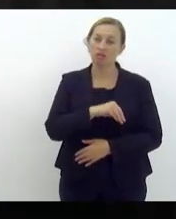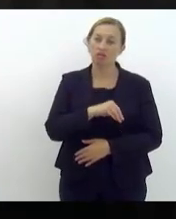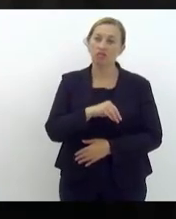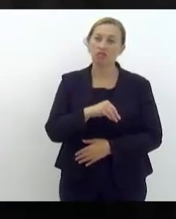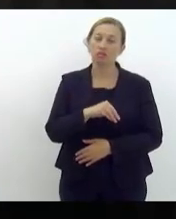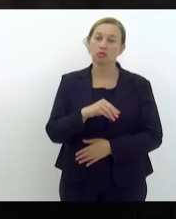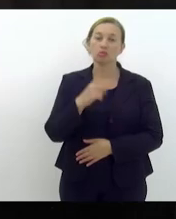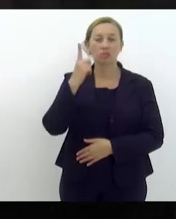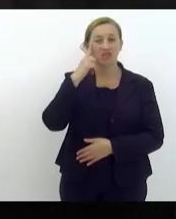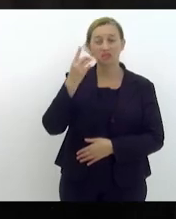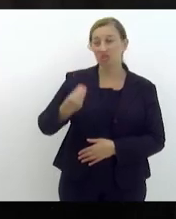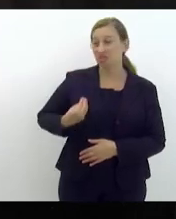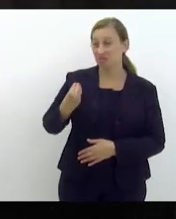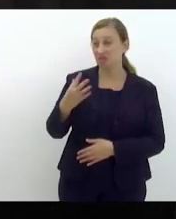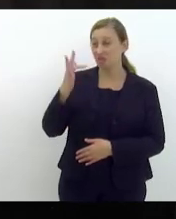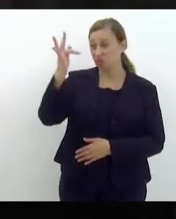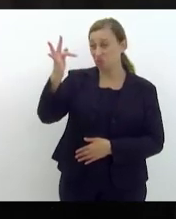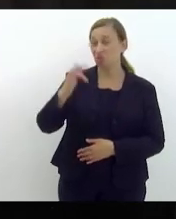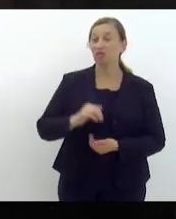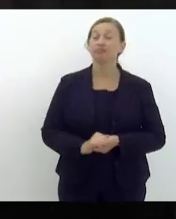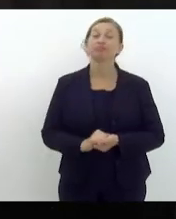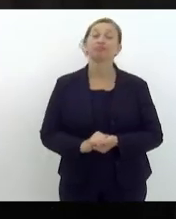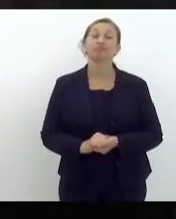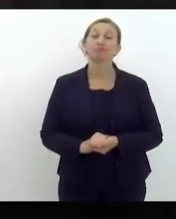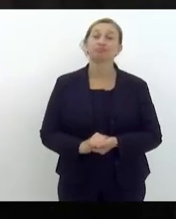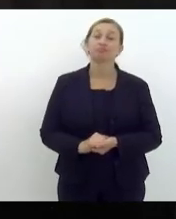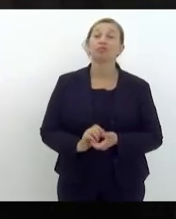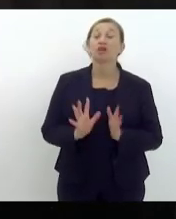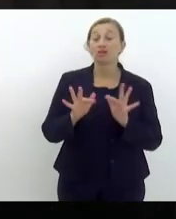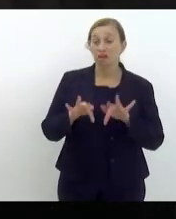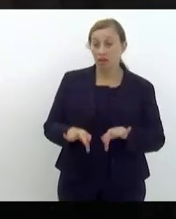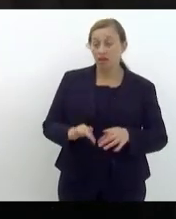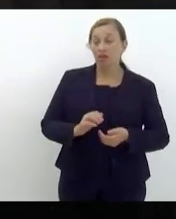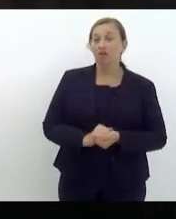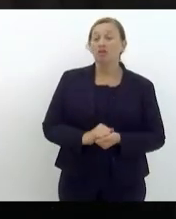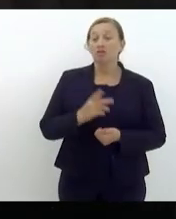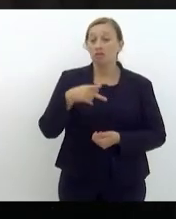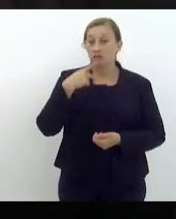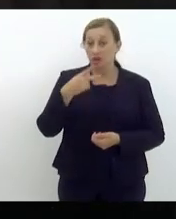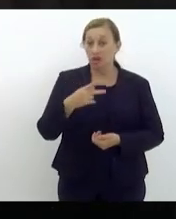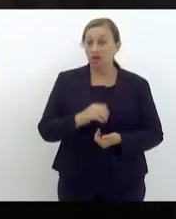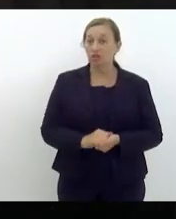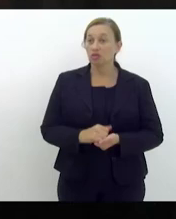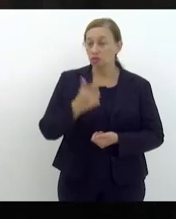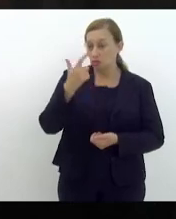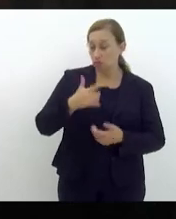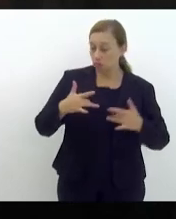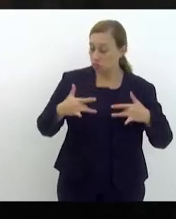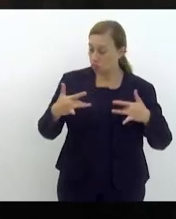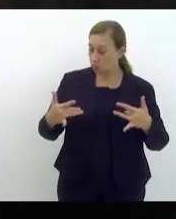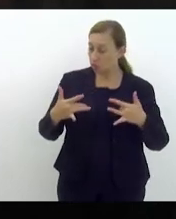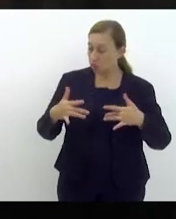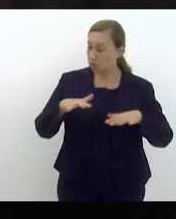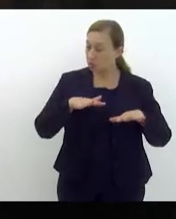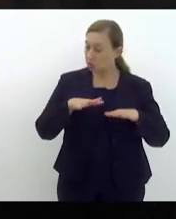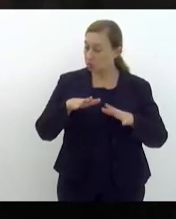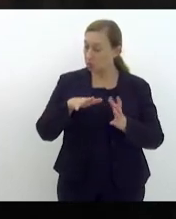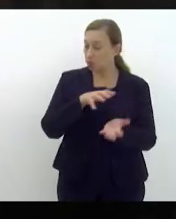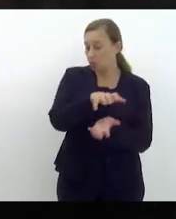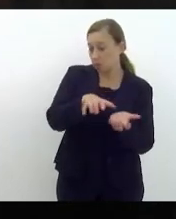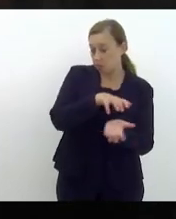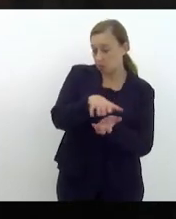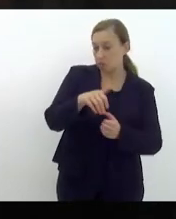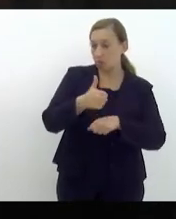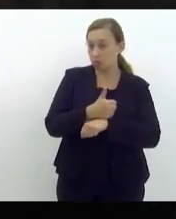de progressão funcional quero terminar dizendo que sou solidário a mobilização dos profissionais de educação